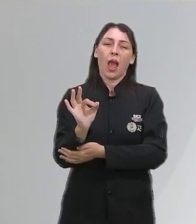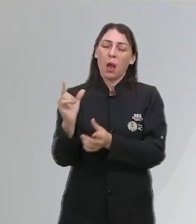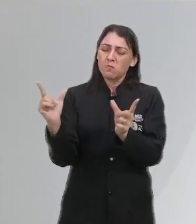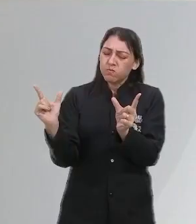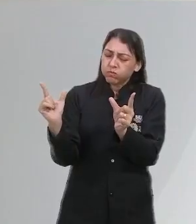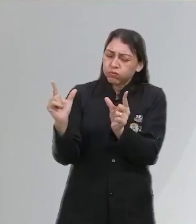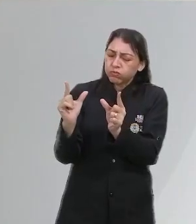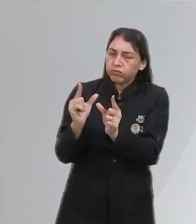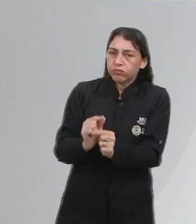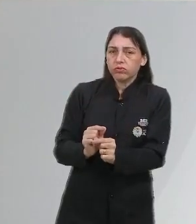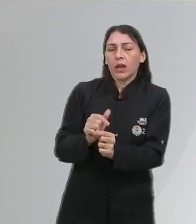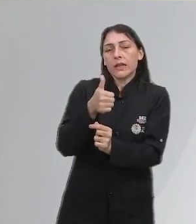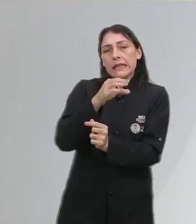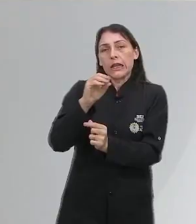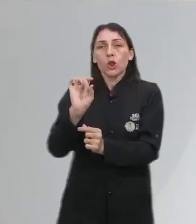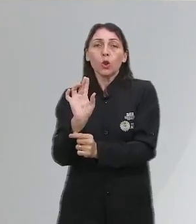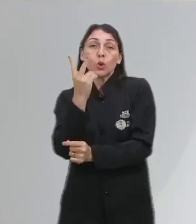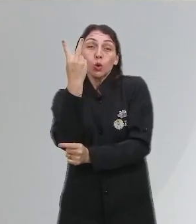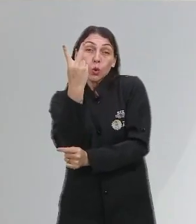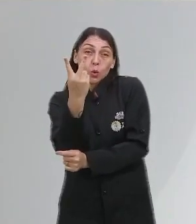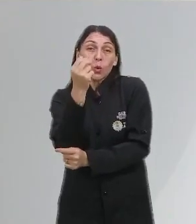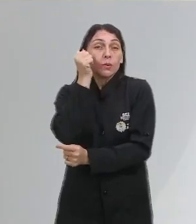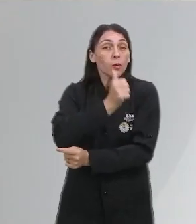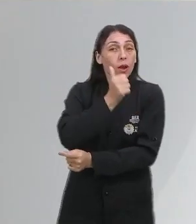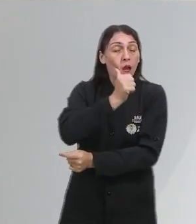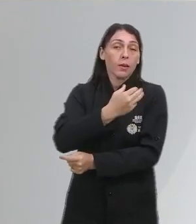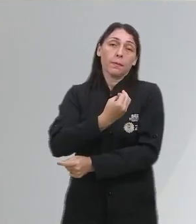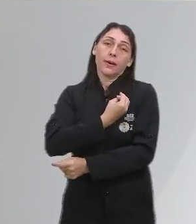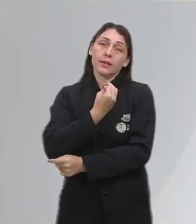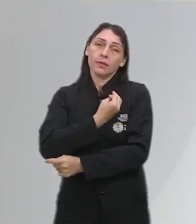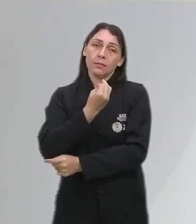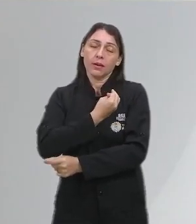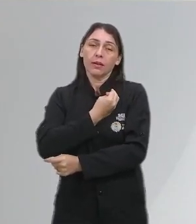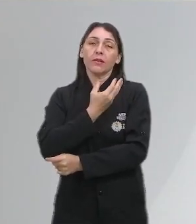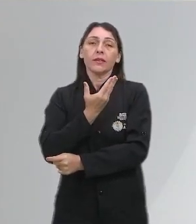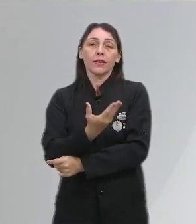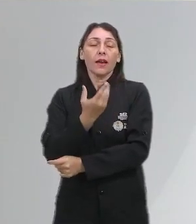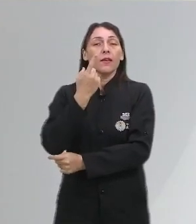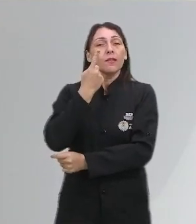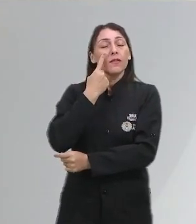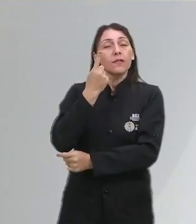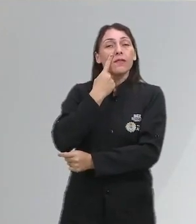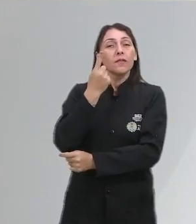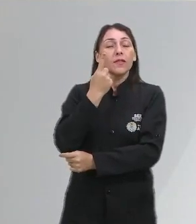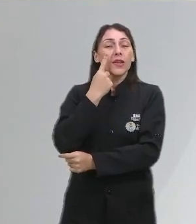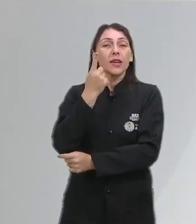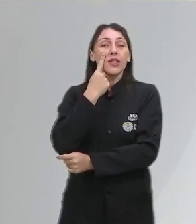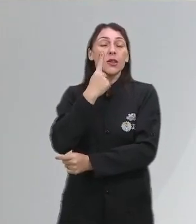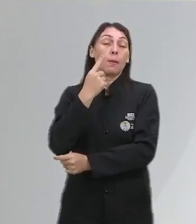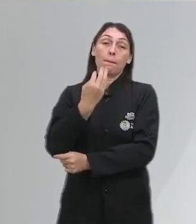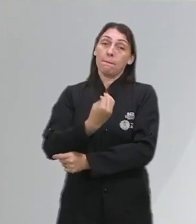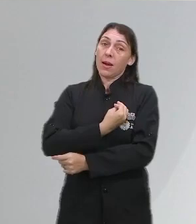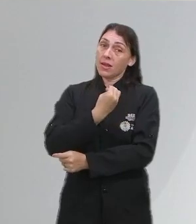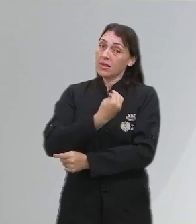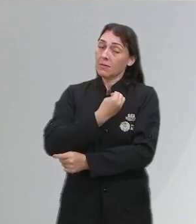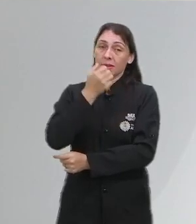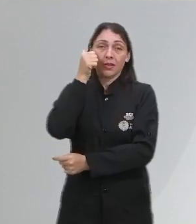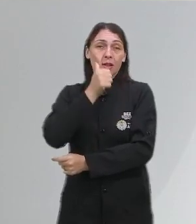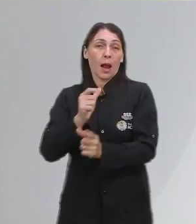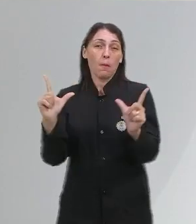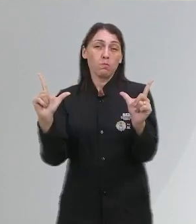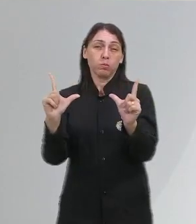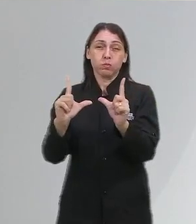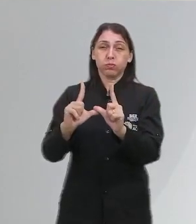de 100 atletas, apenas duas eram mulheres. Então vejo que a inserção, a participação